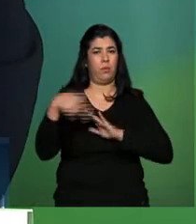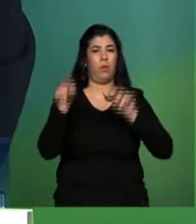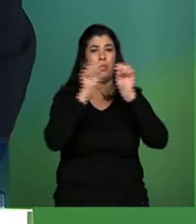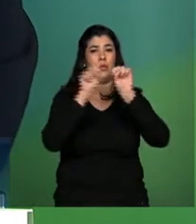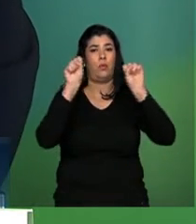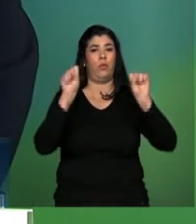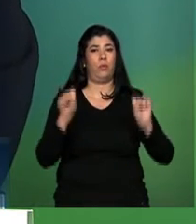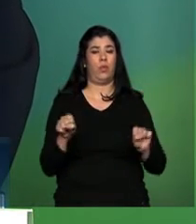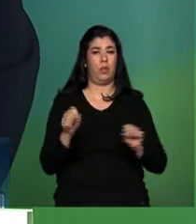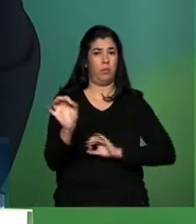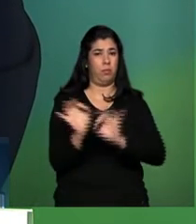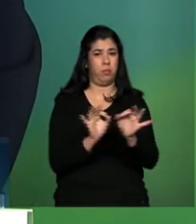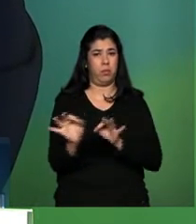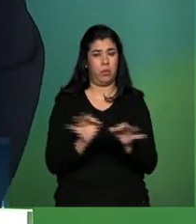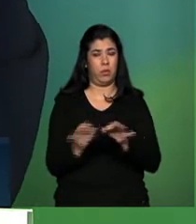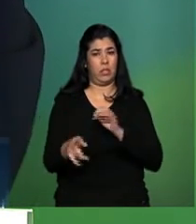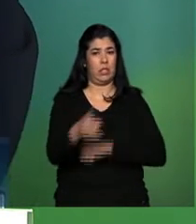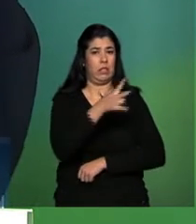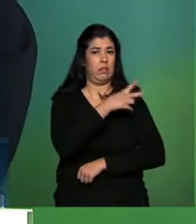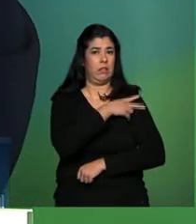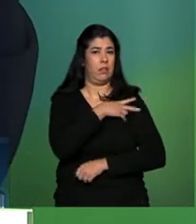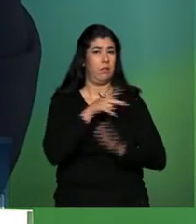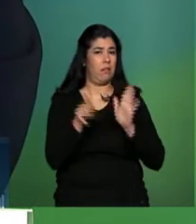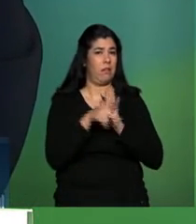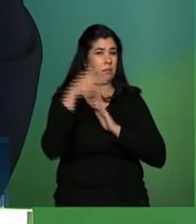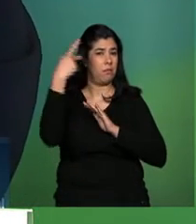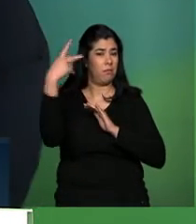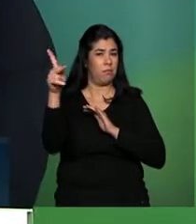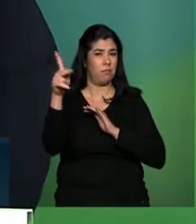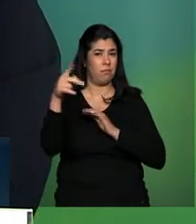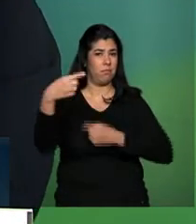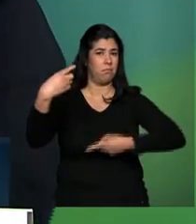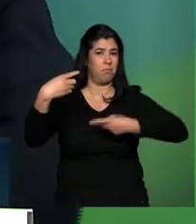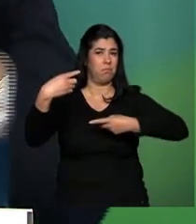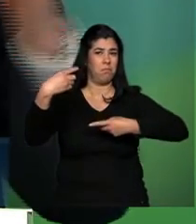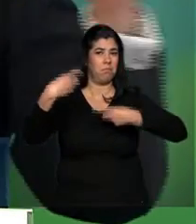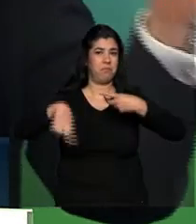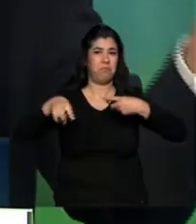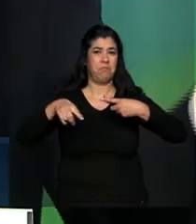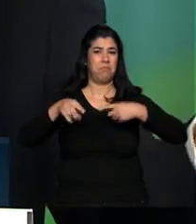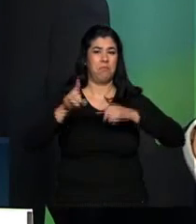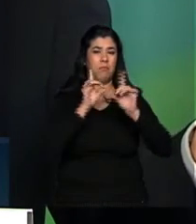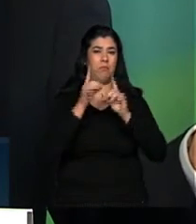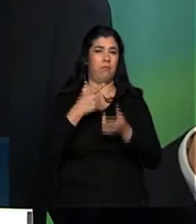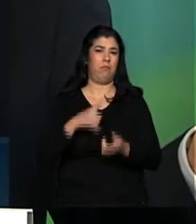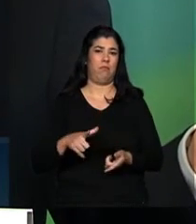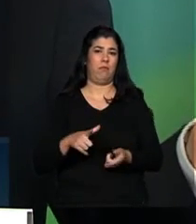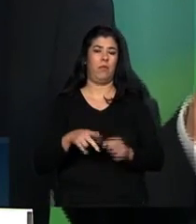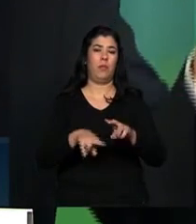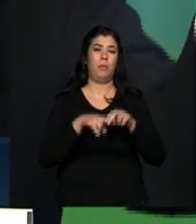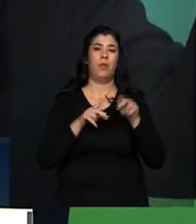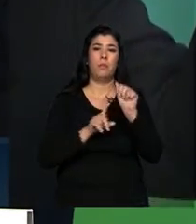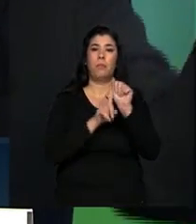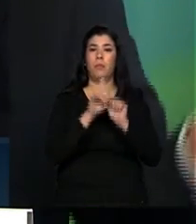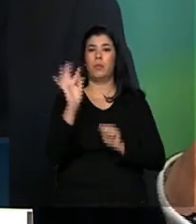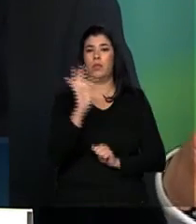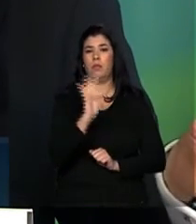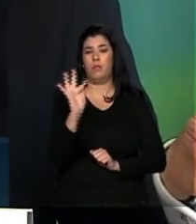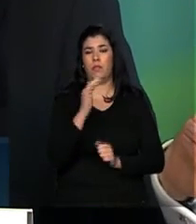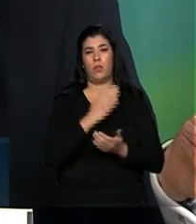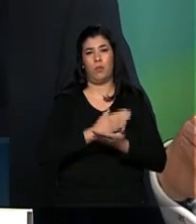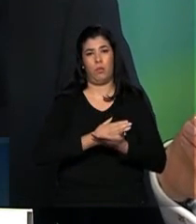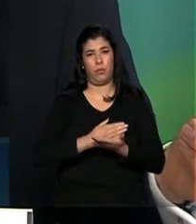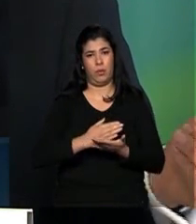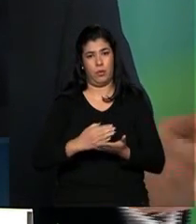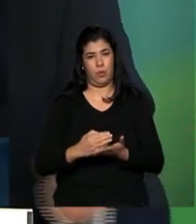sistemas, a conformidade técnica, elas não dialogam. Por isso é que nós, desde fevereiro, estamos com o Inmetro